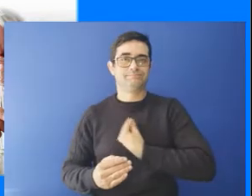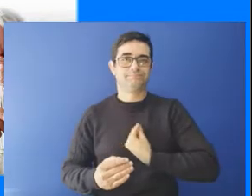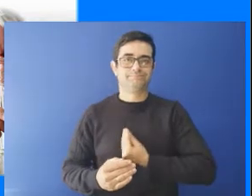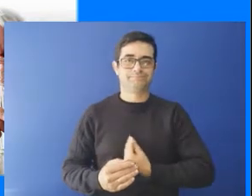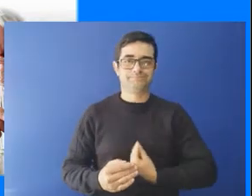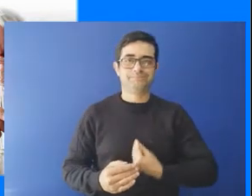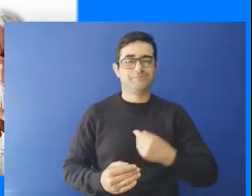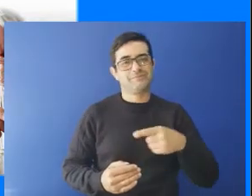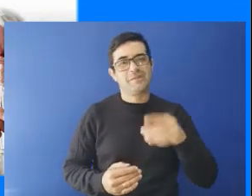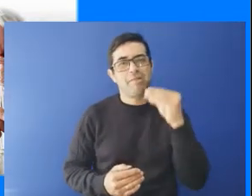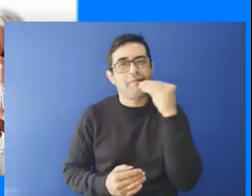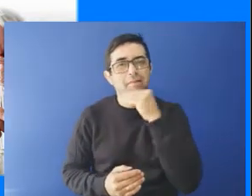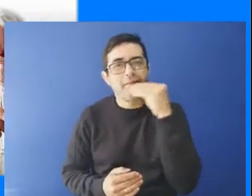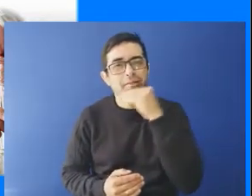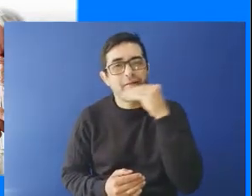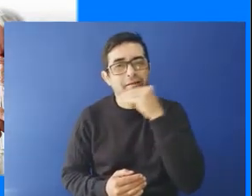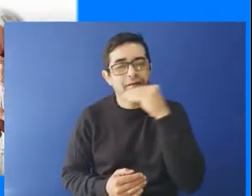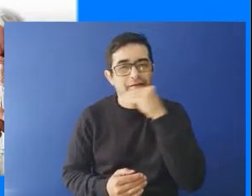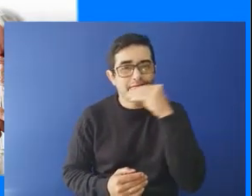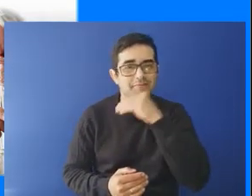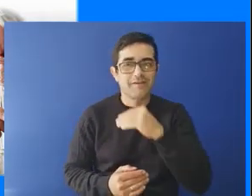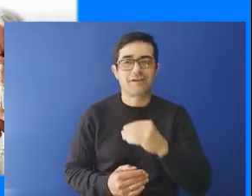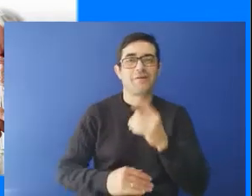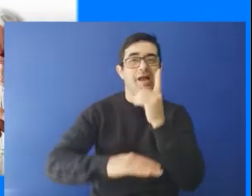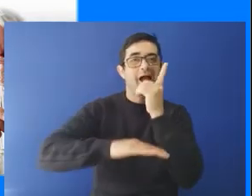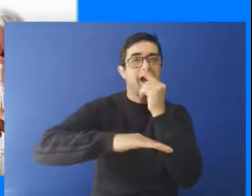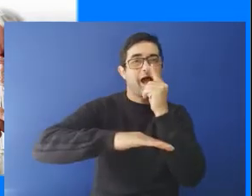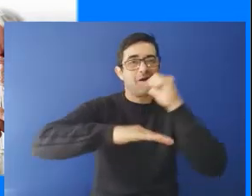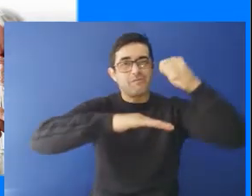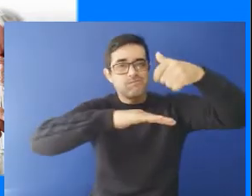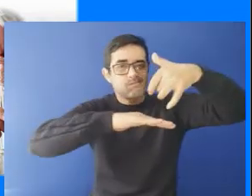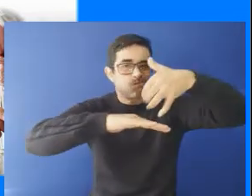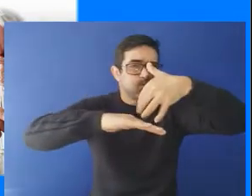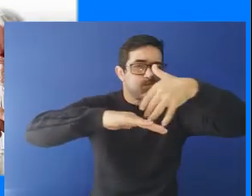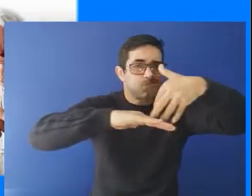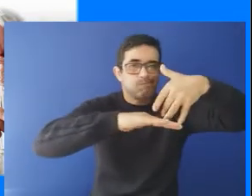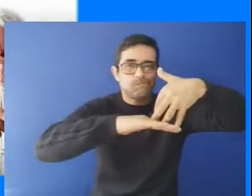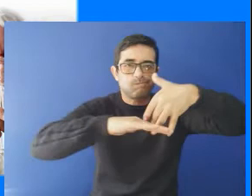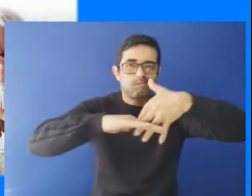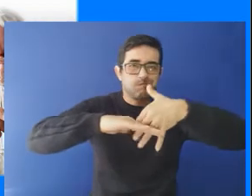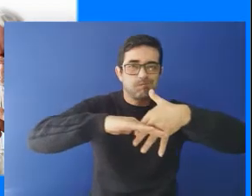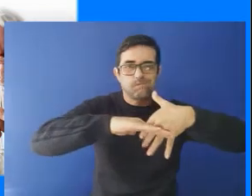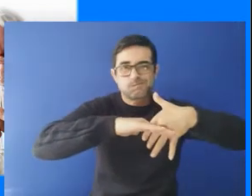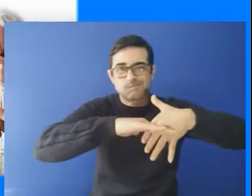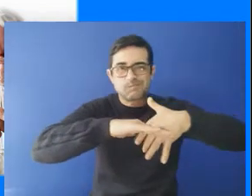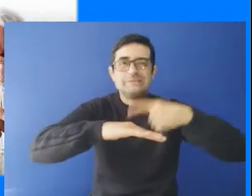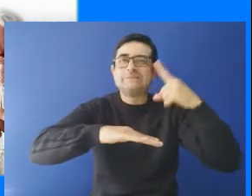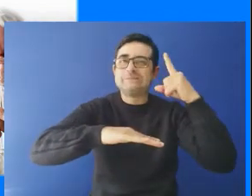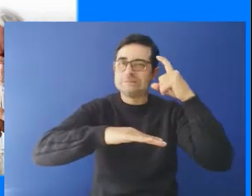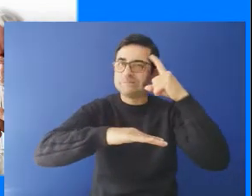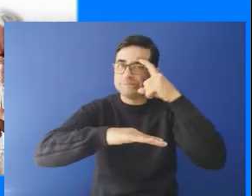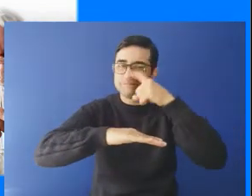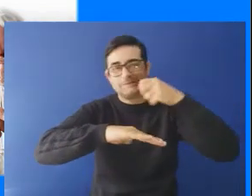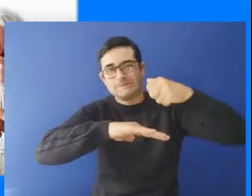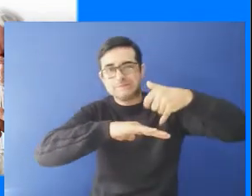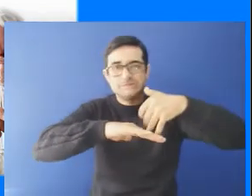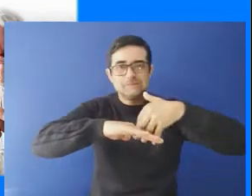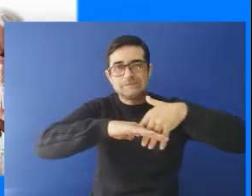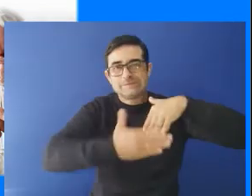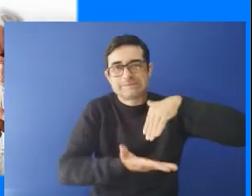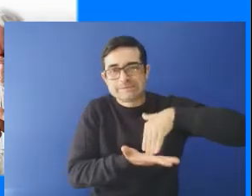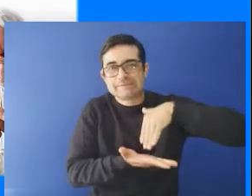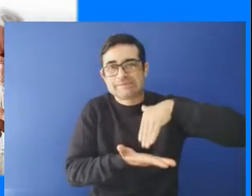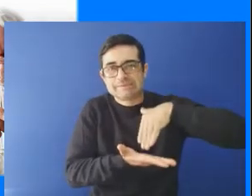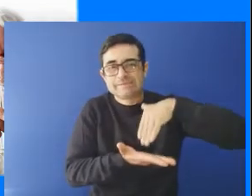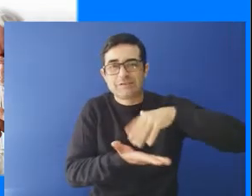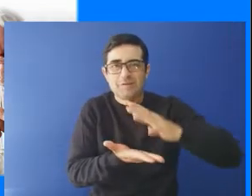orgânica, porém ainda bastante permeável à água e provavelmente ao ar, né? Ainda é possível encontrar aí